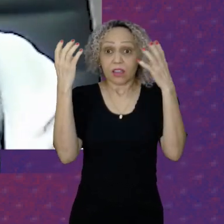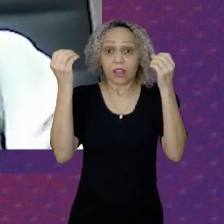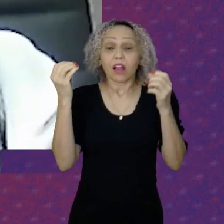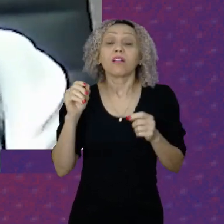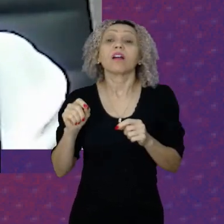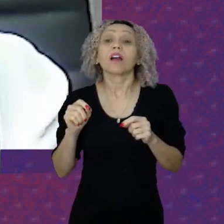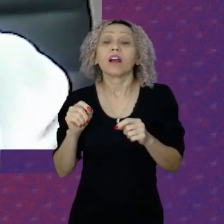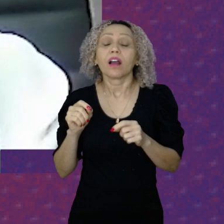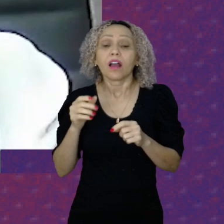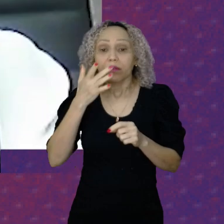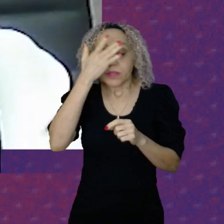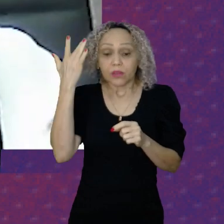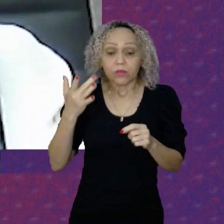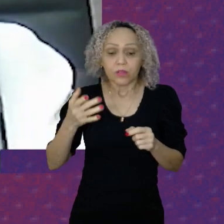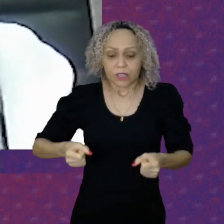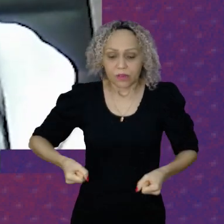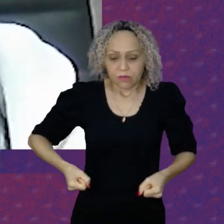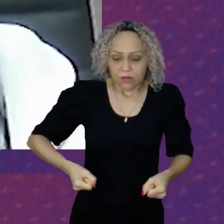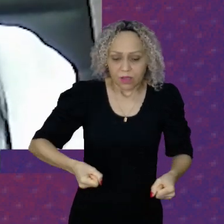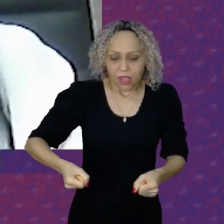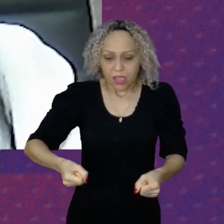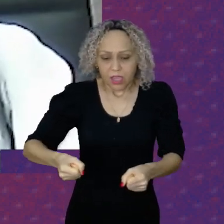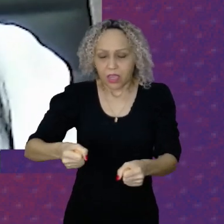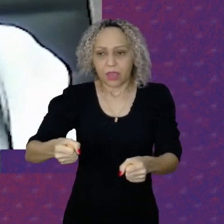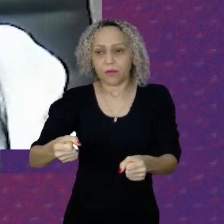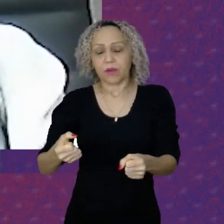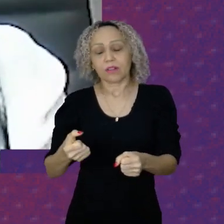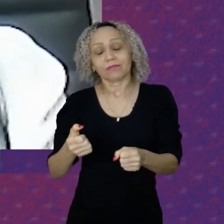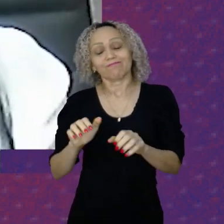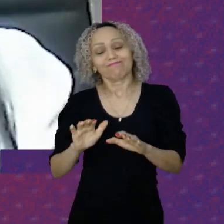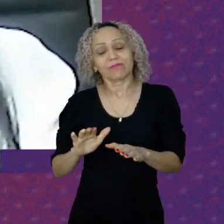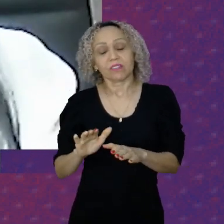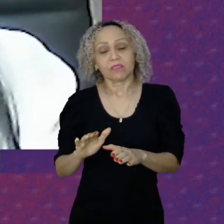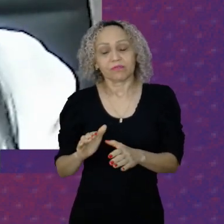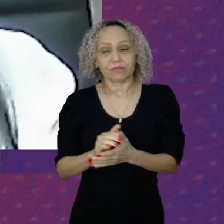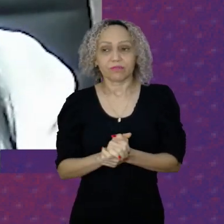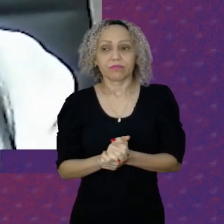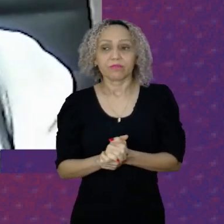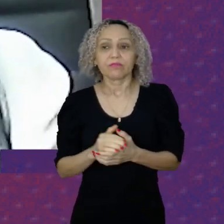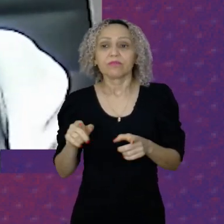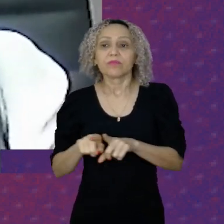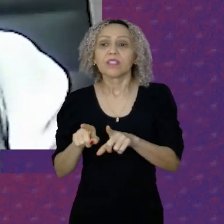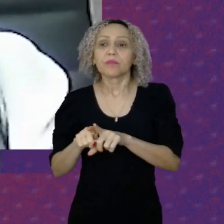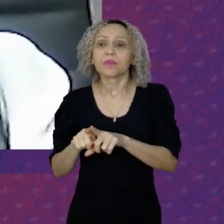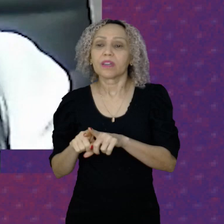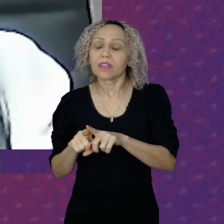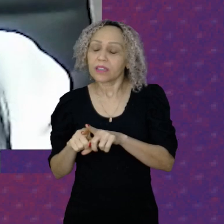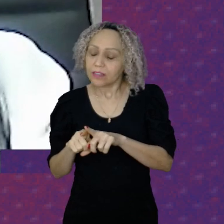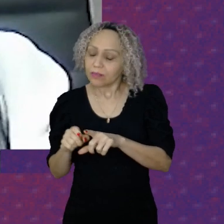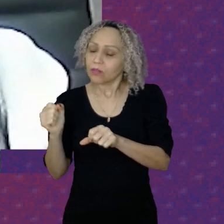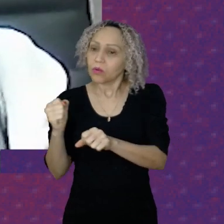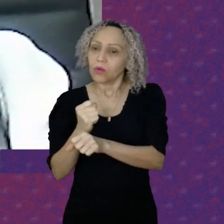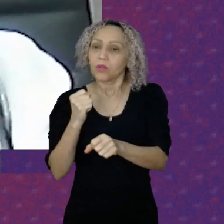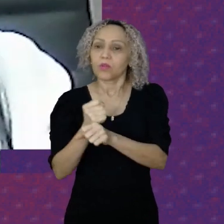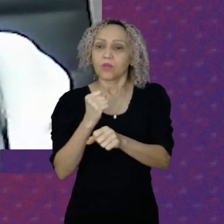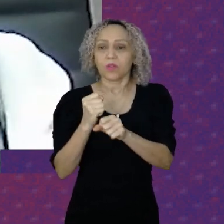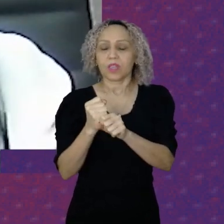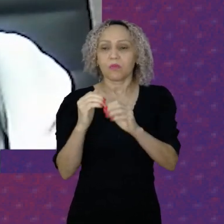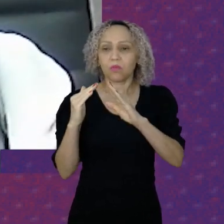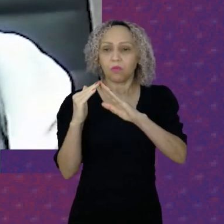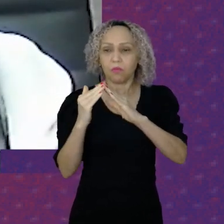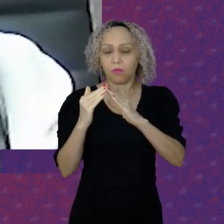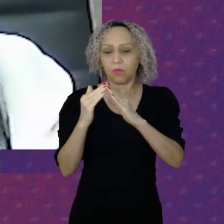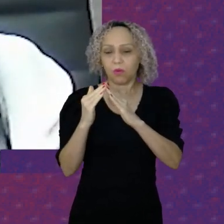falta de um atendimento imediato. Implantamos postos de saúde, de programa de saúde da família, e hoje estamos